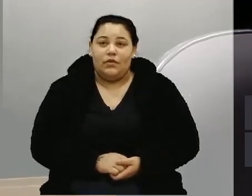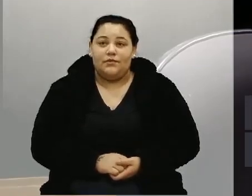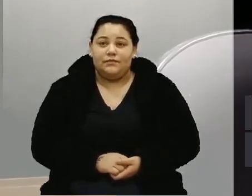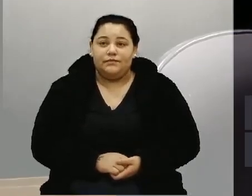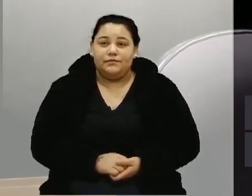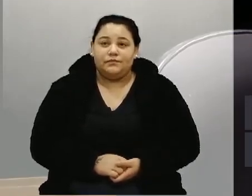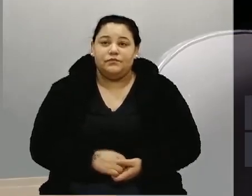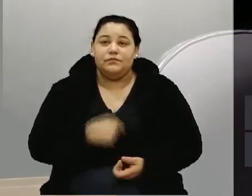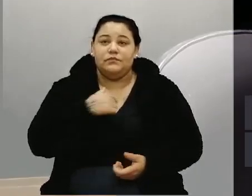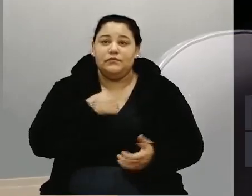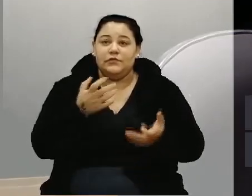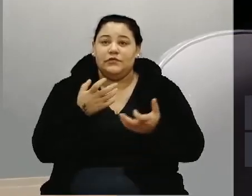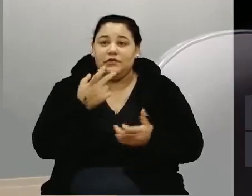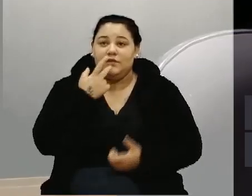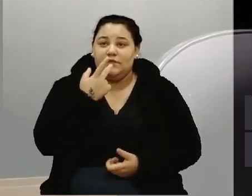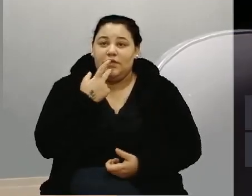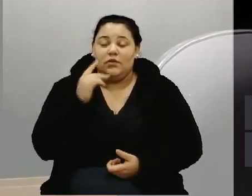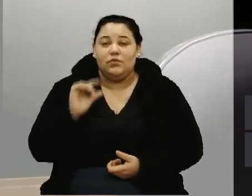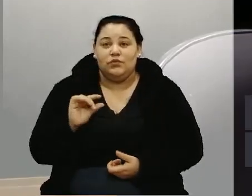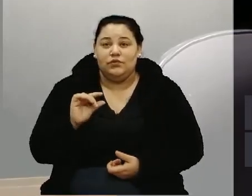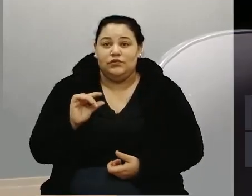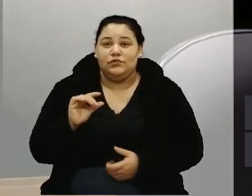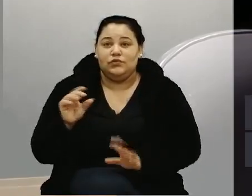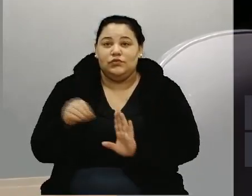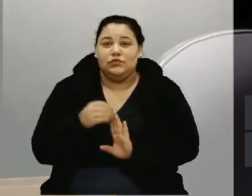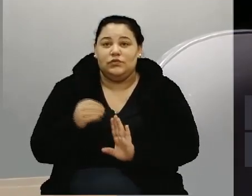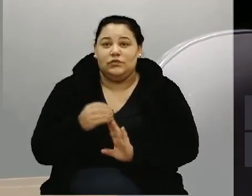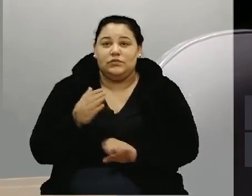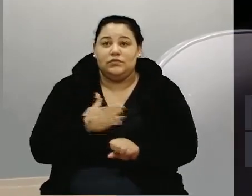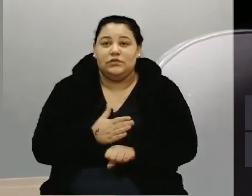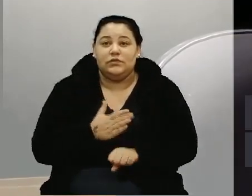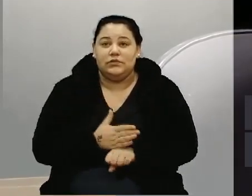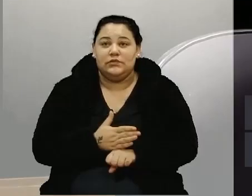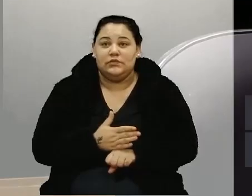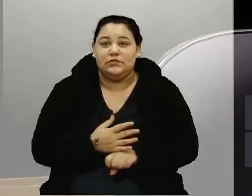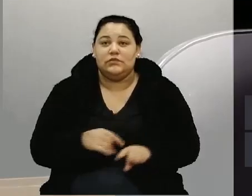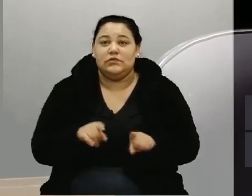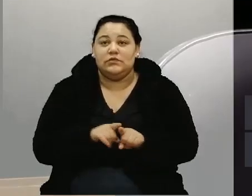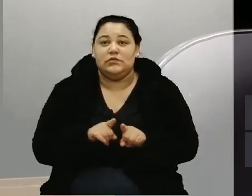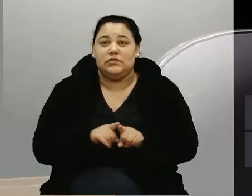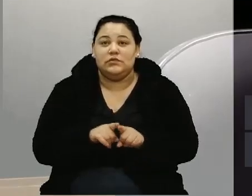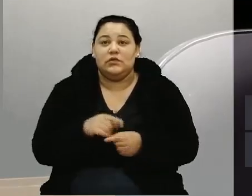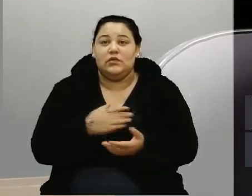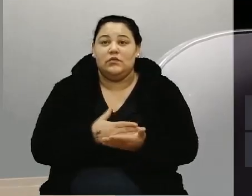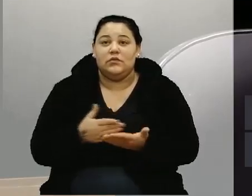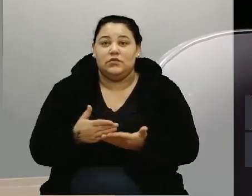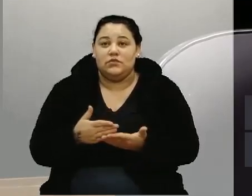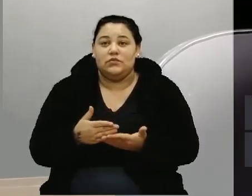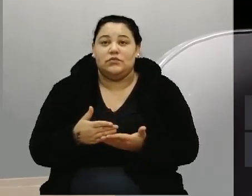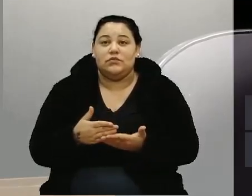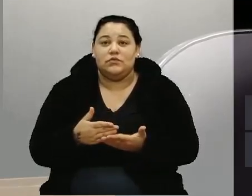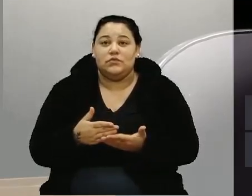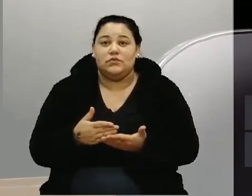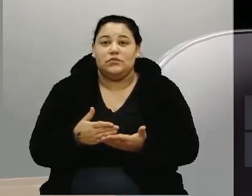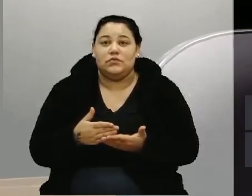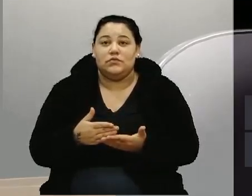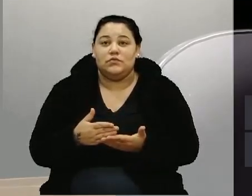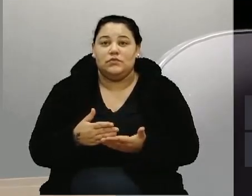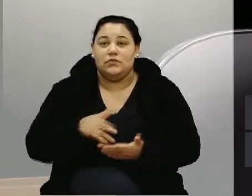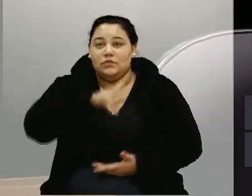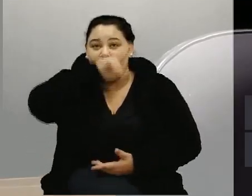essa questão do orçamento participativo que começou com o prefeito